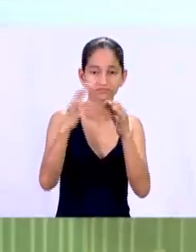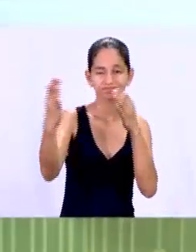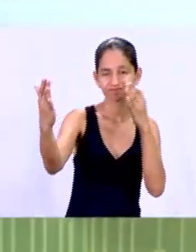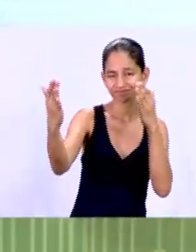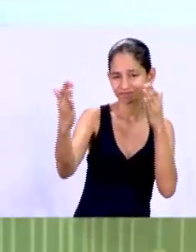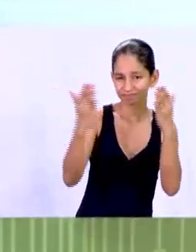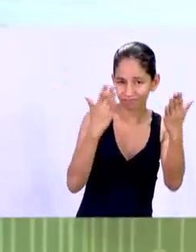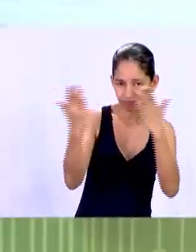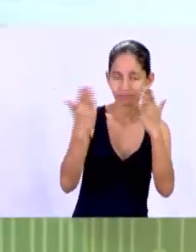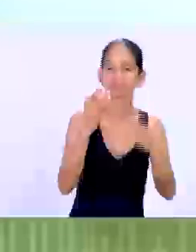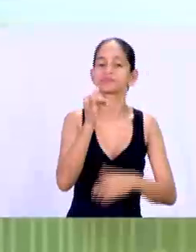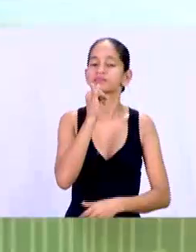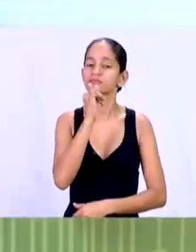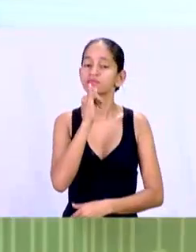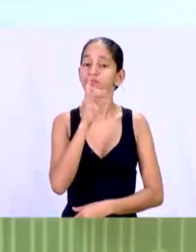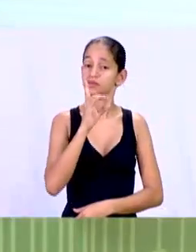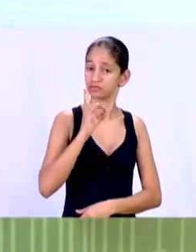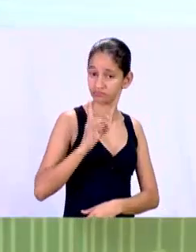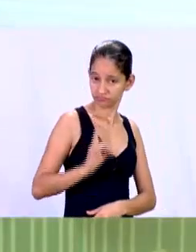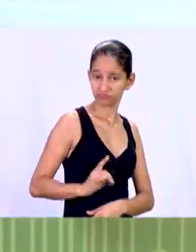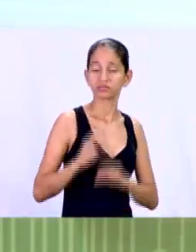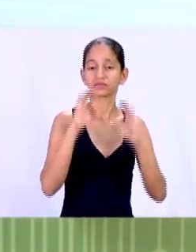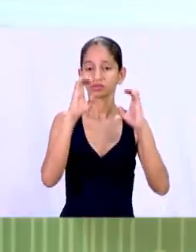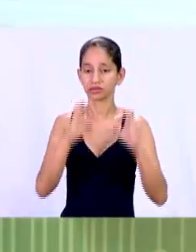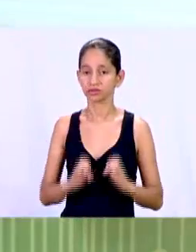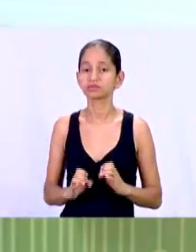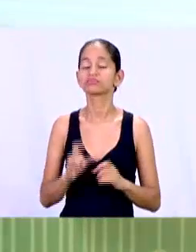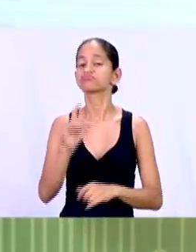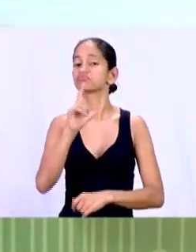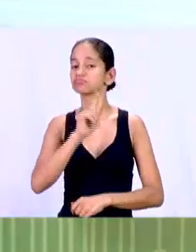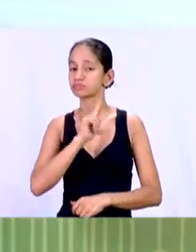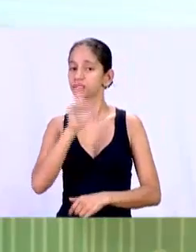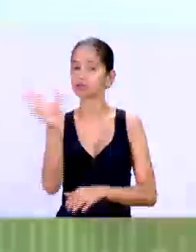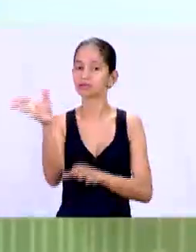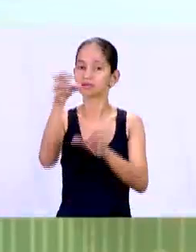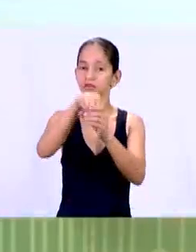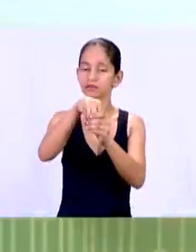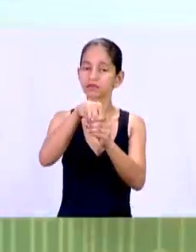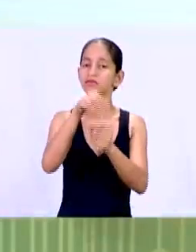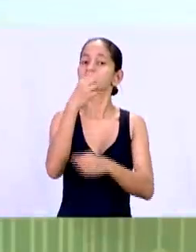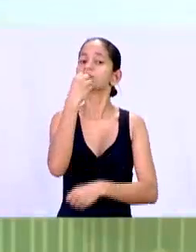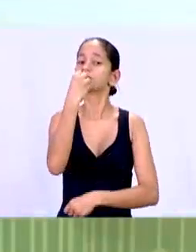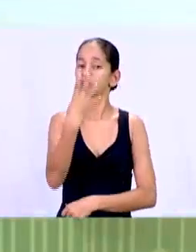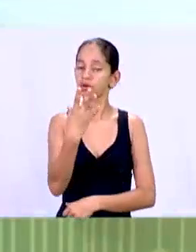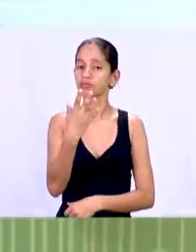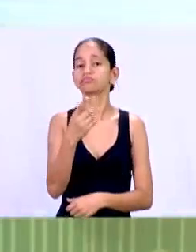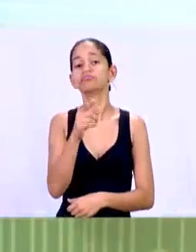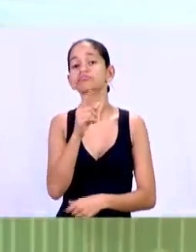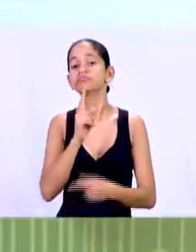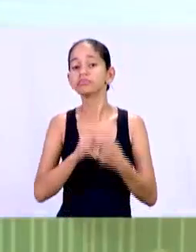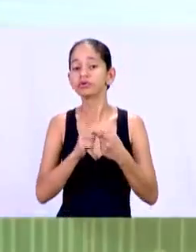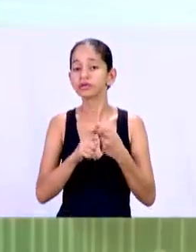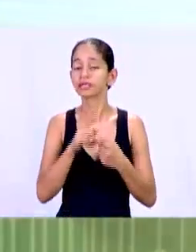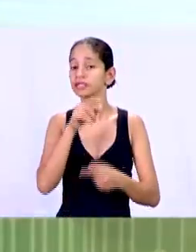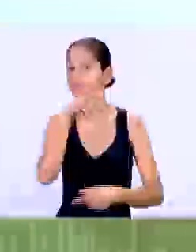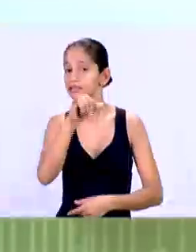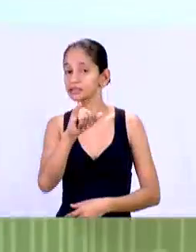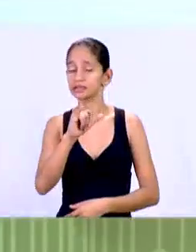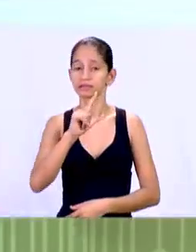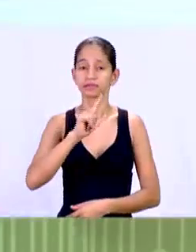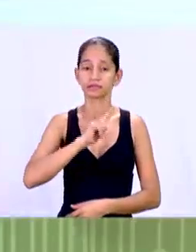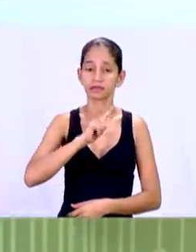aqui, eu acho que a ética dos direitos humanos ela traz um imperativo categórico interessante para a gente, né? Porque se nós